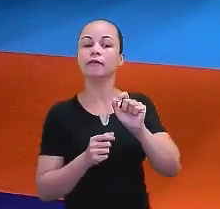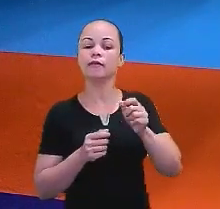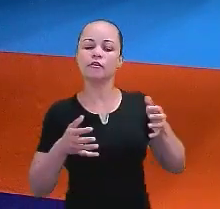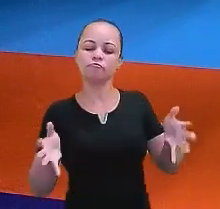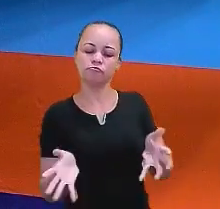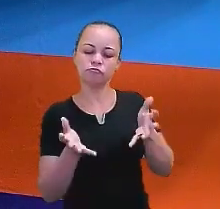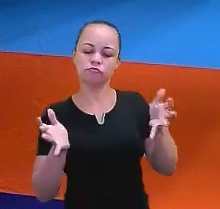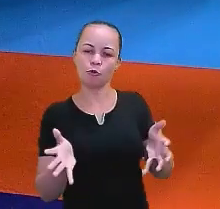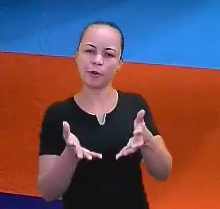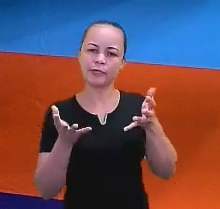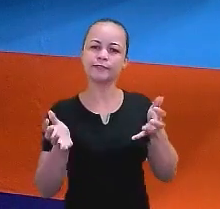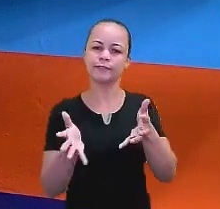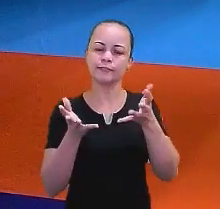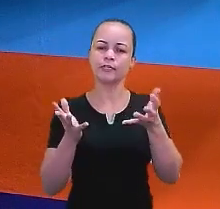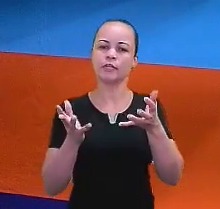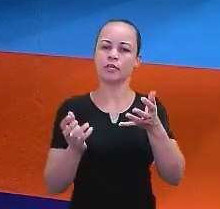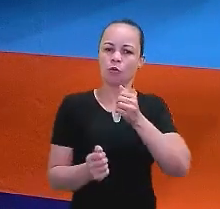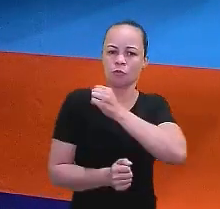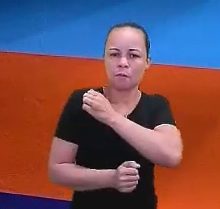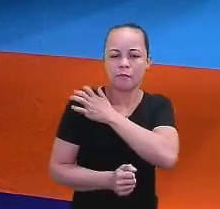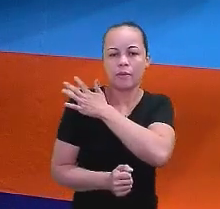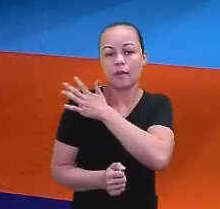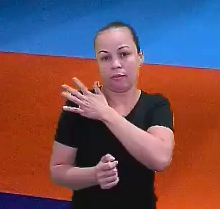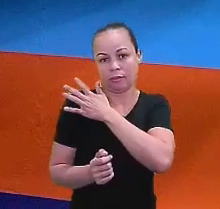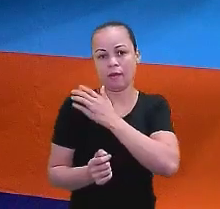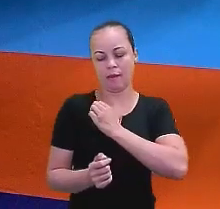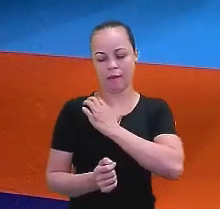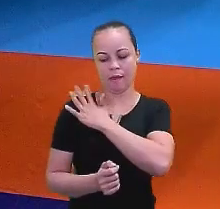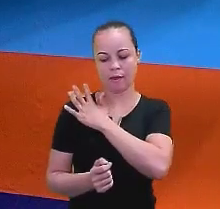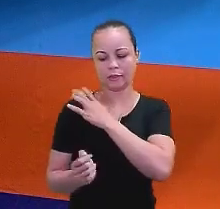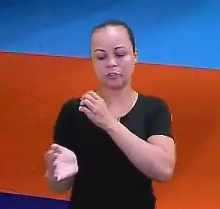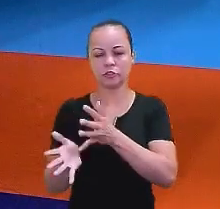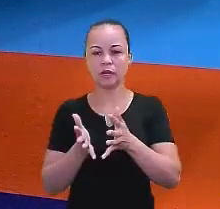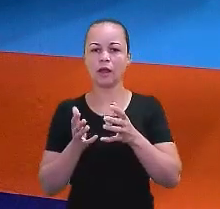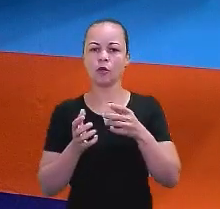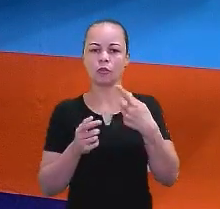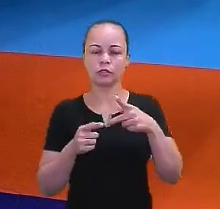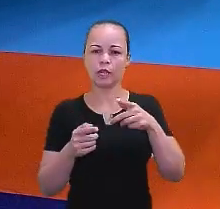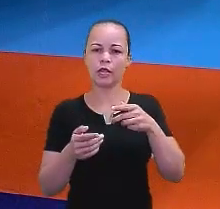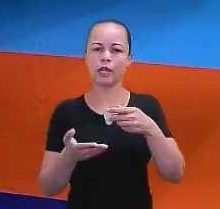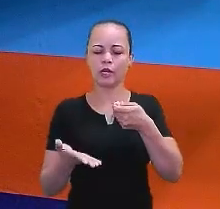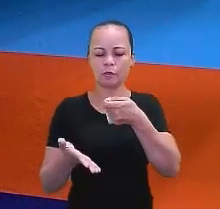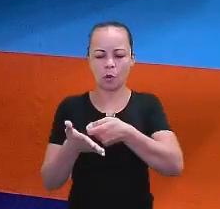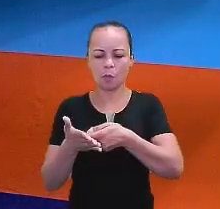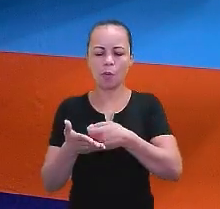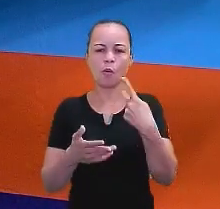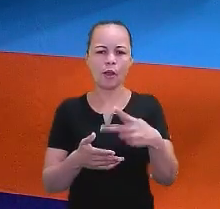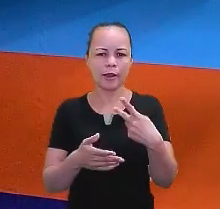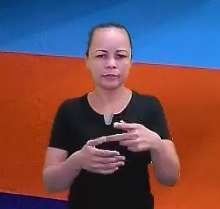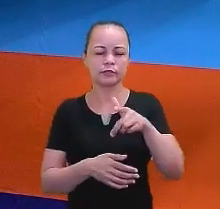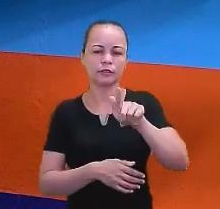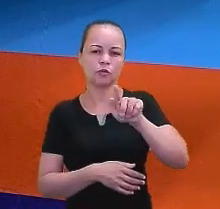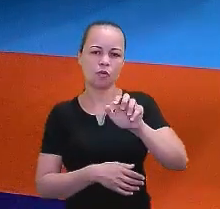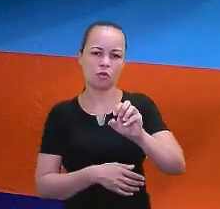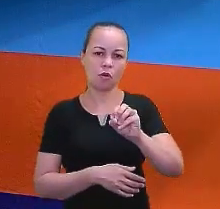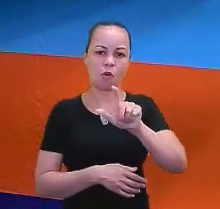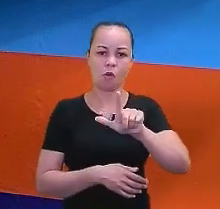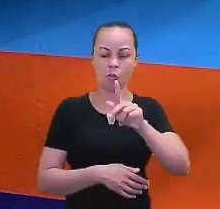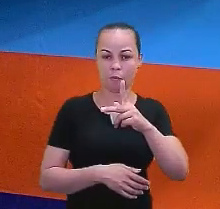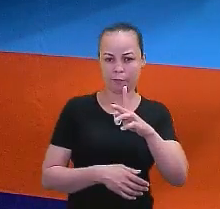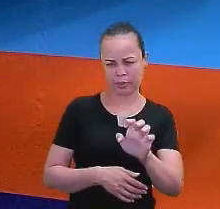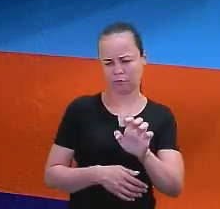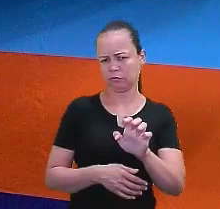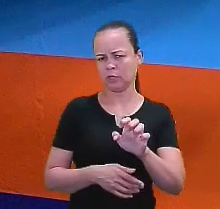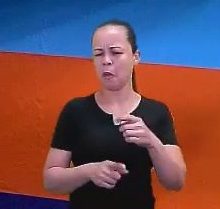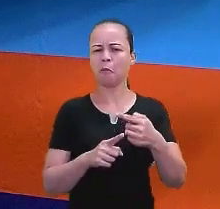os militares quando eles vão propor esse golpe, né, e consolidar um golpe. Por que que nós